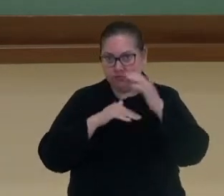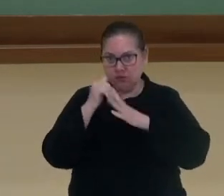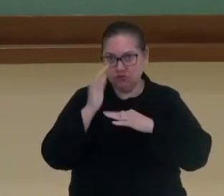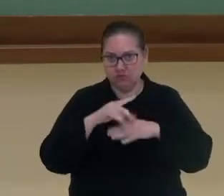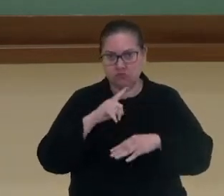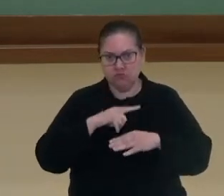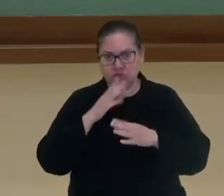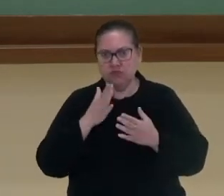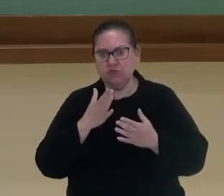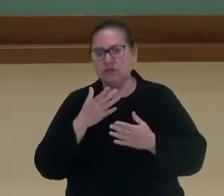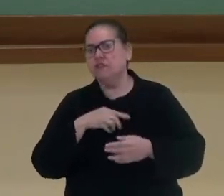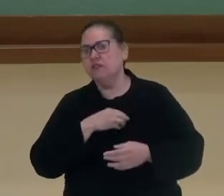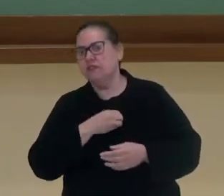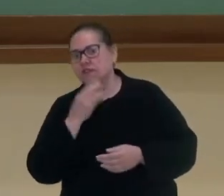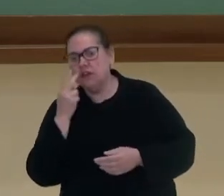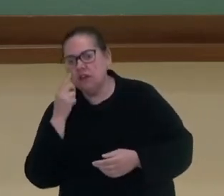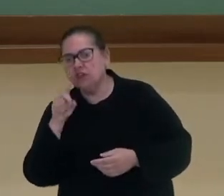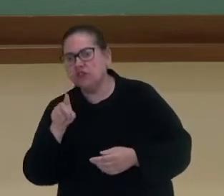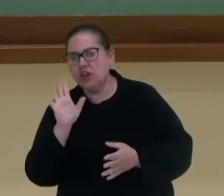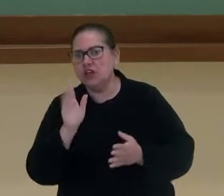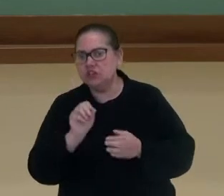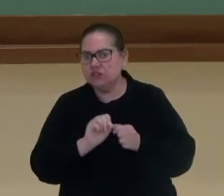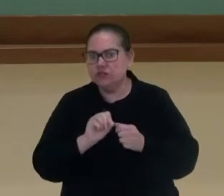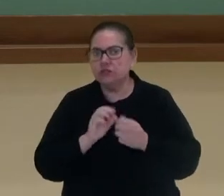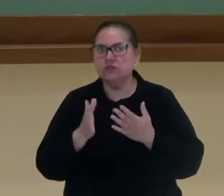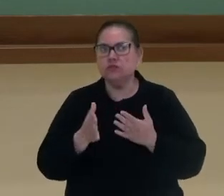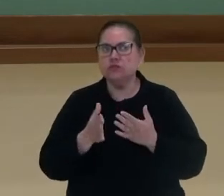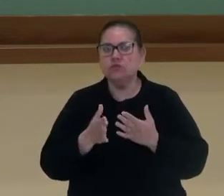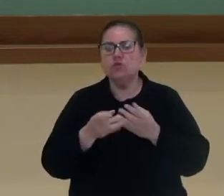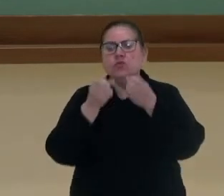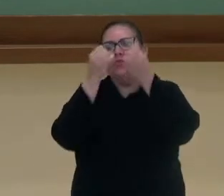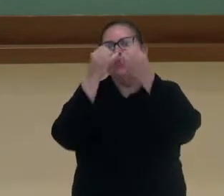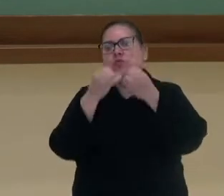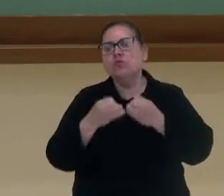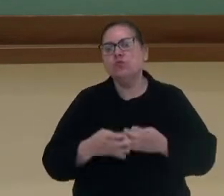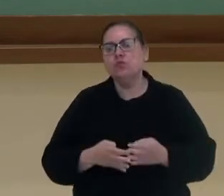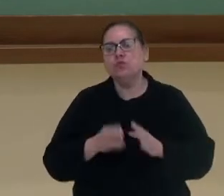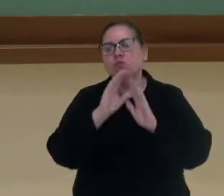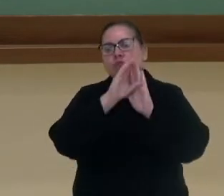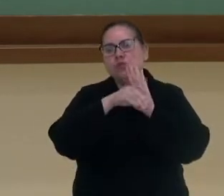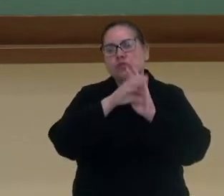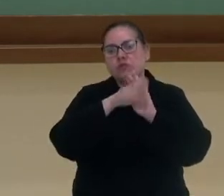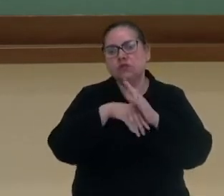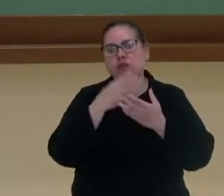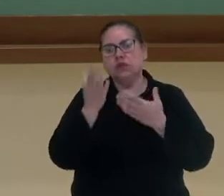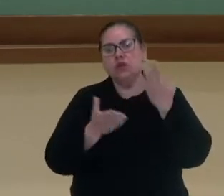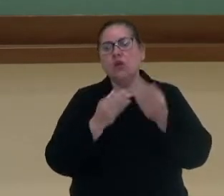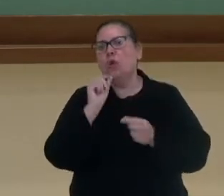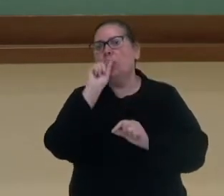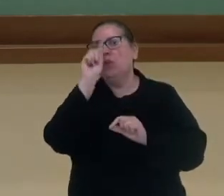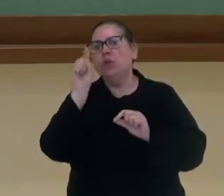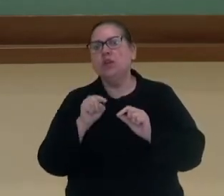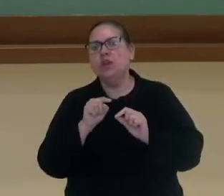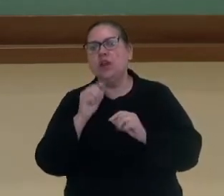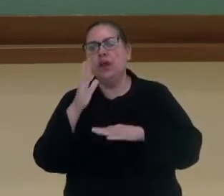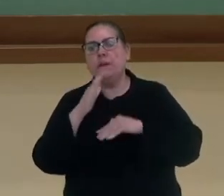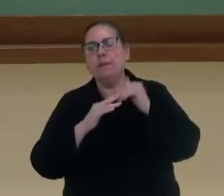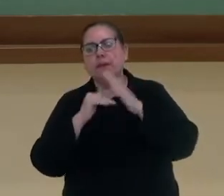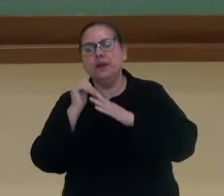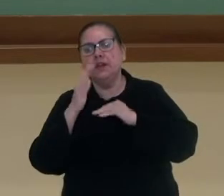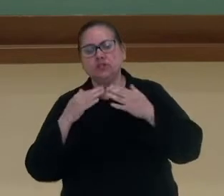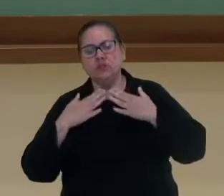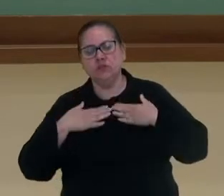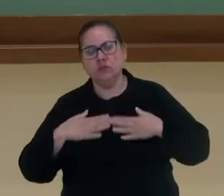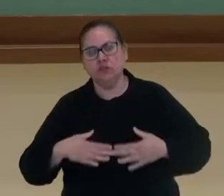teve vivência nessas práticas? Então vamos definir ali o conceito sobre o que são essas